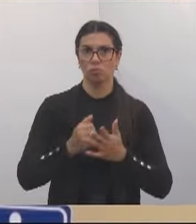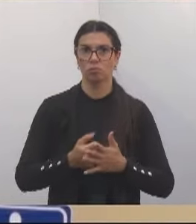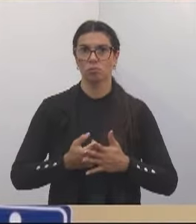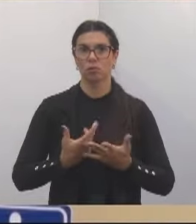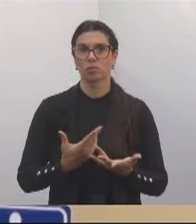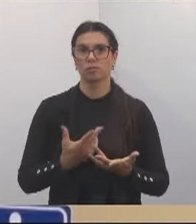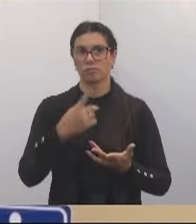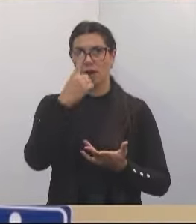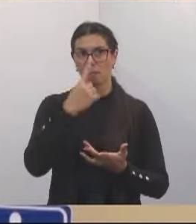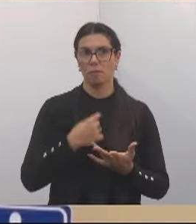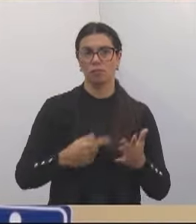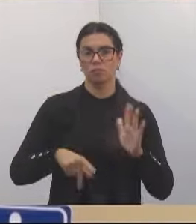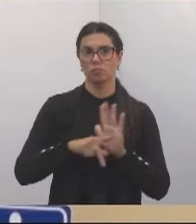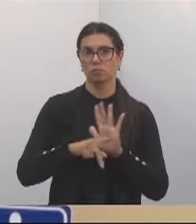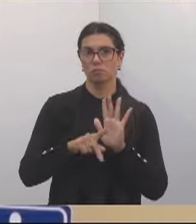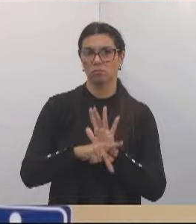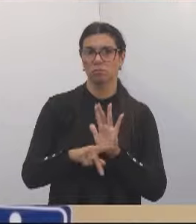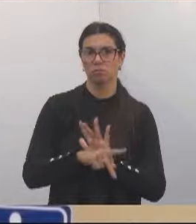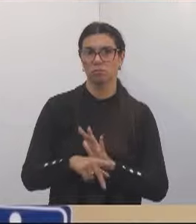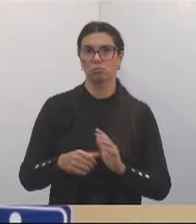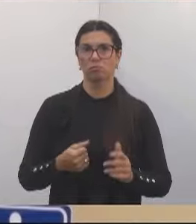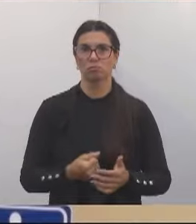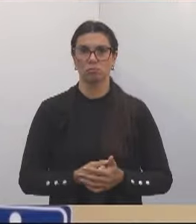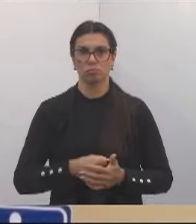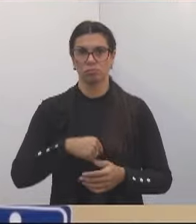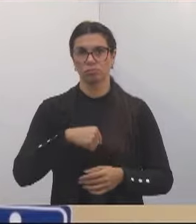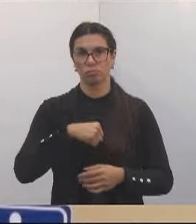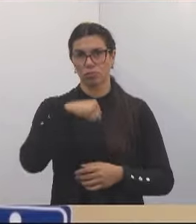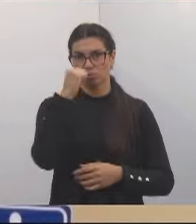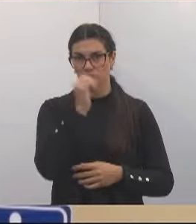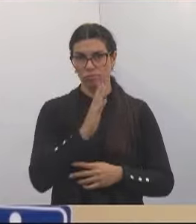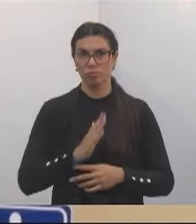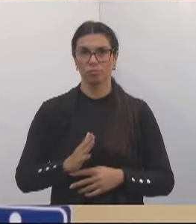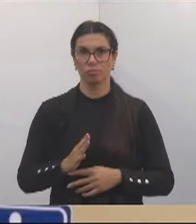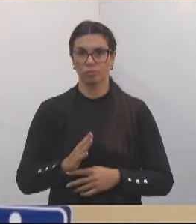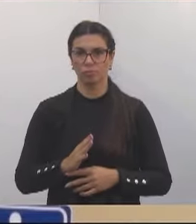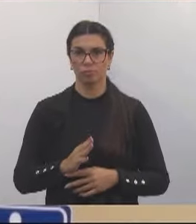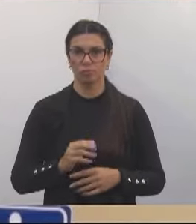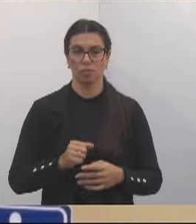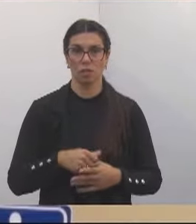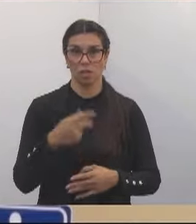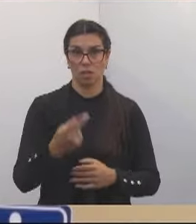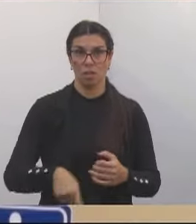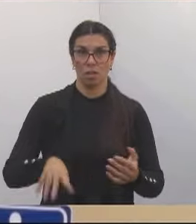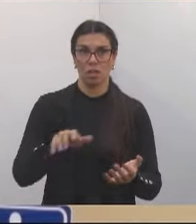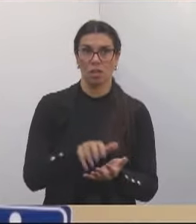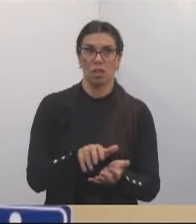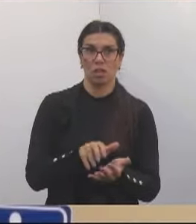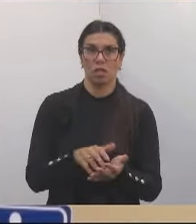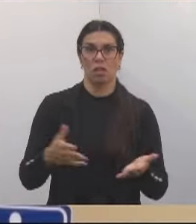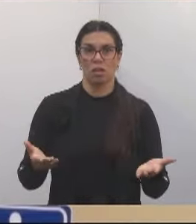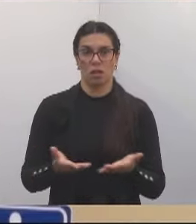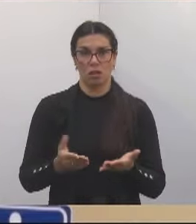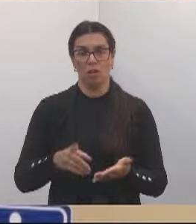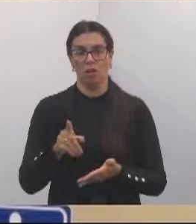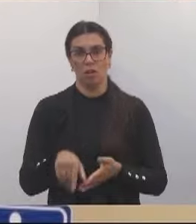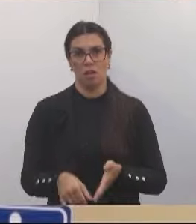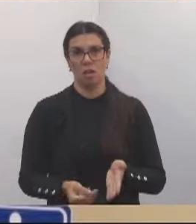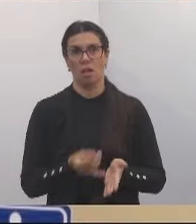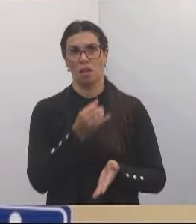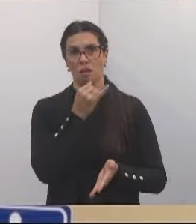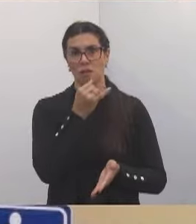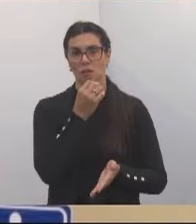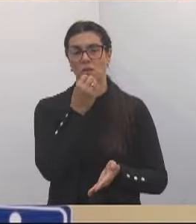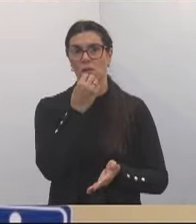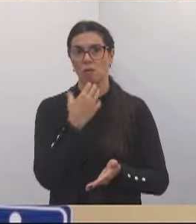de Jacareí, eu falo do Brasil. Eu falo do Brasil. E Jacareí passa a ser exemplo. Mas